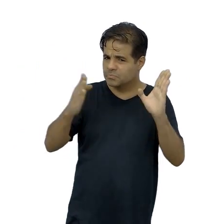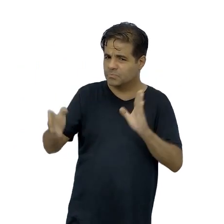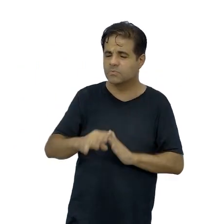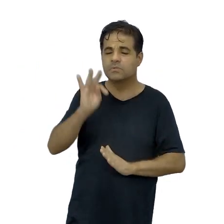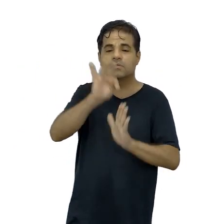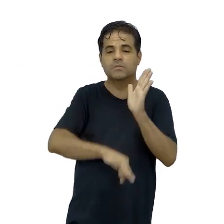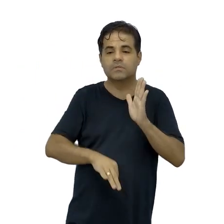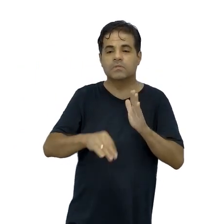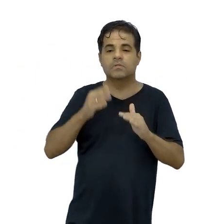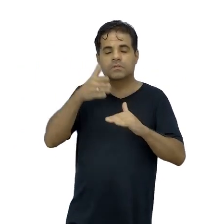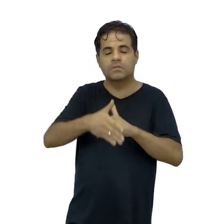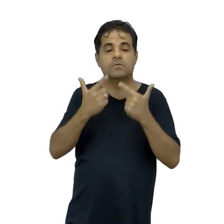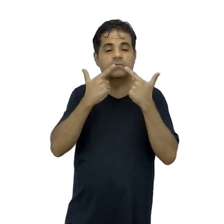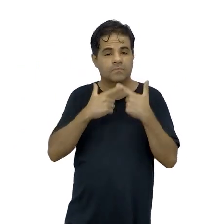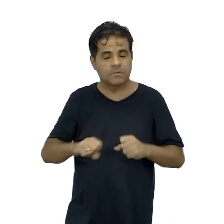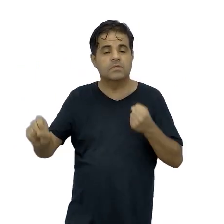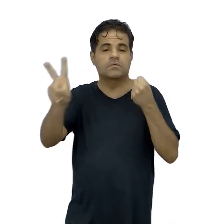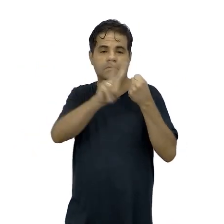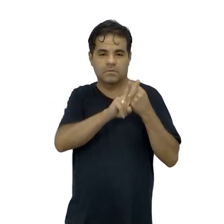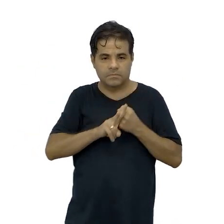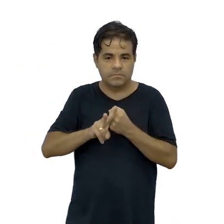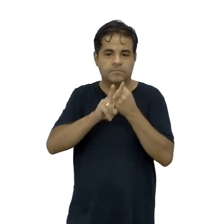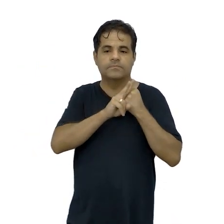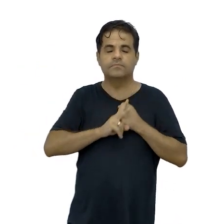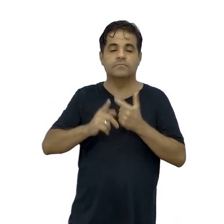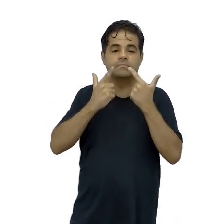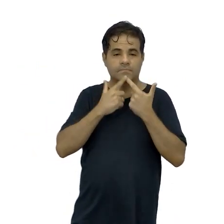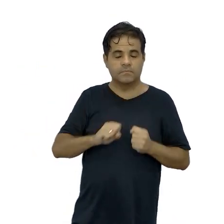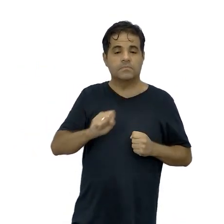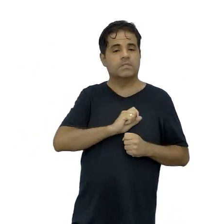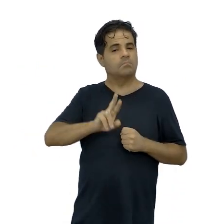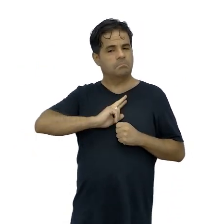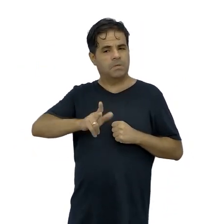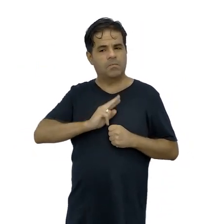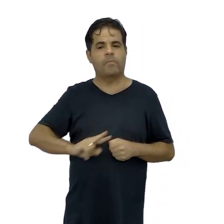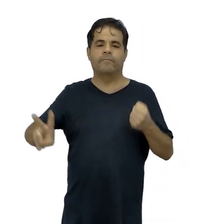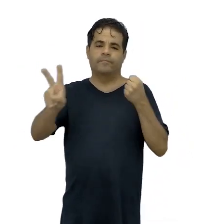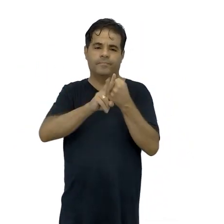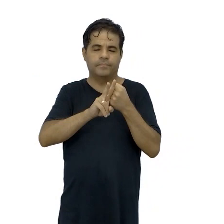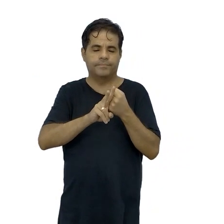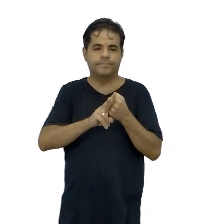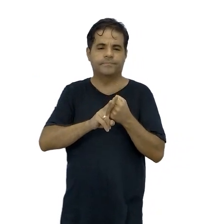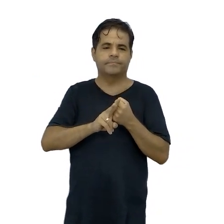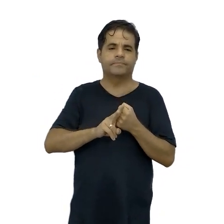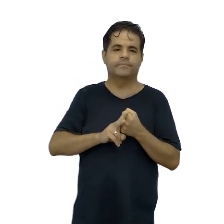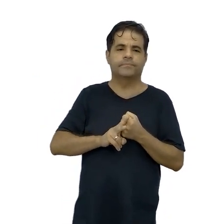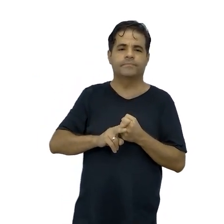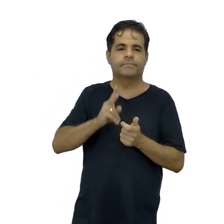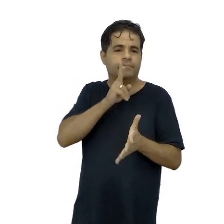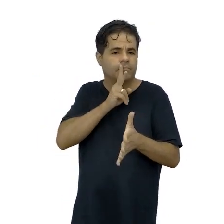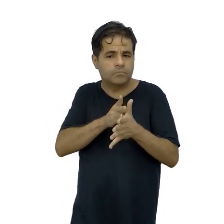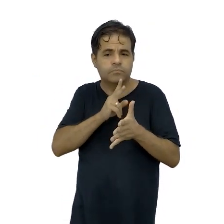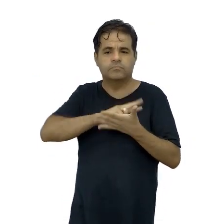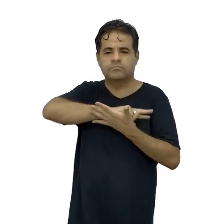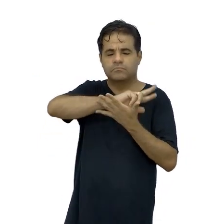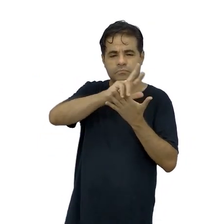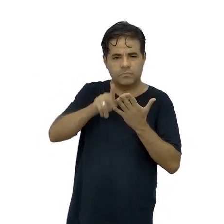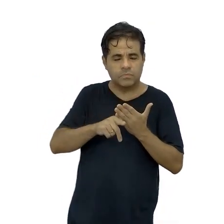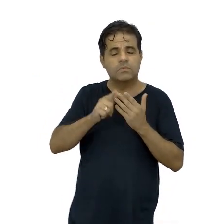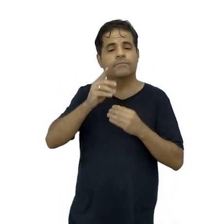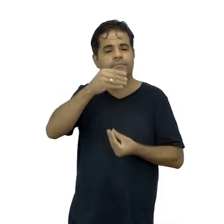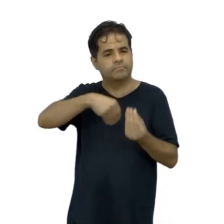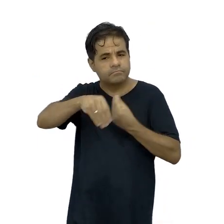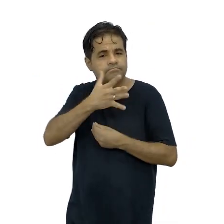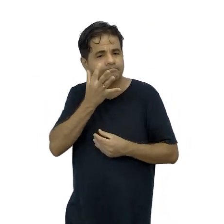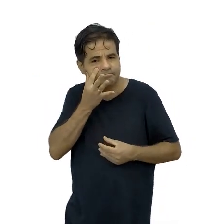envolvem as linguagens verbal, a linguagem não verbal e a multimodal, que elas